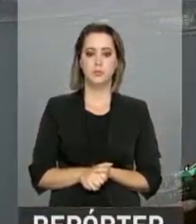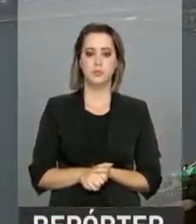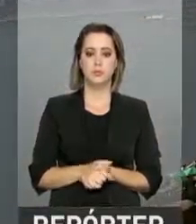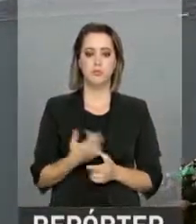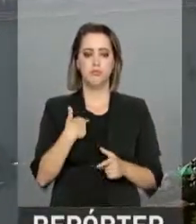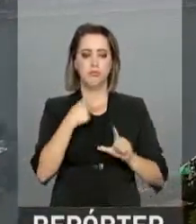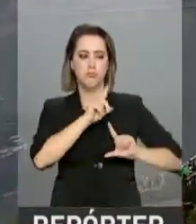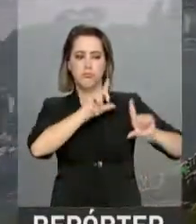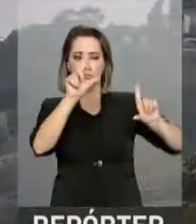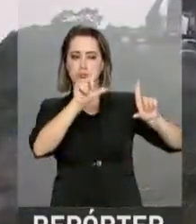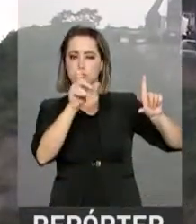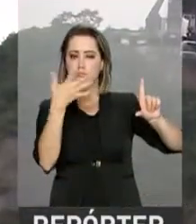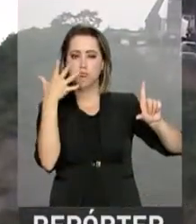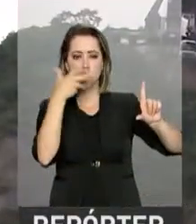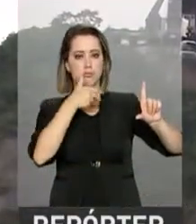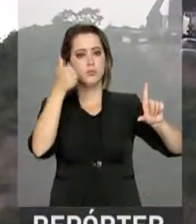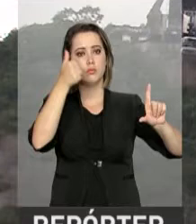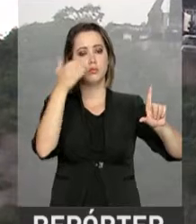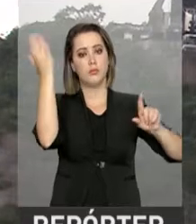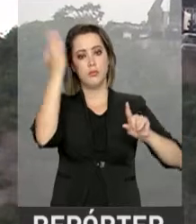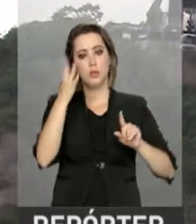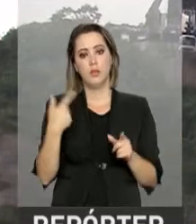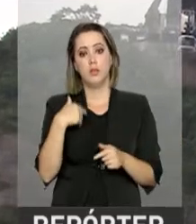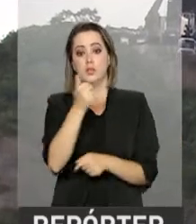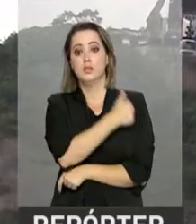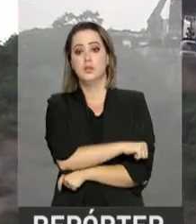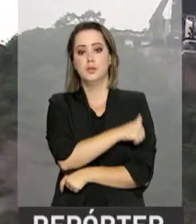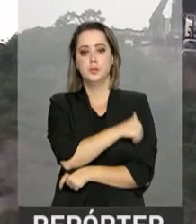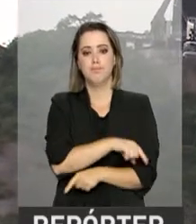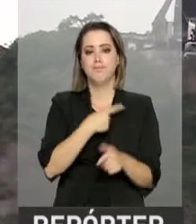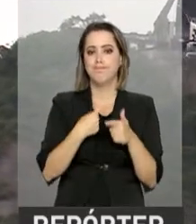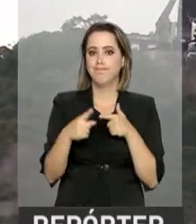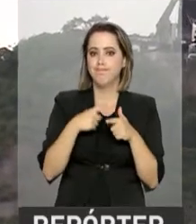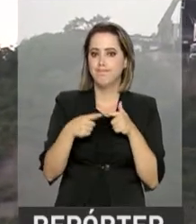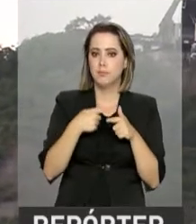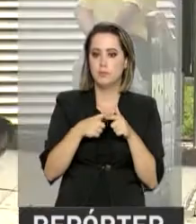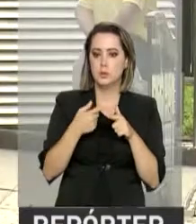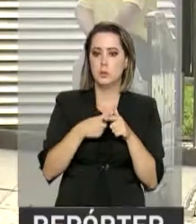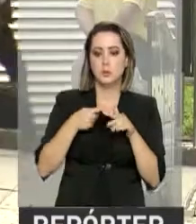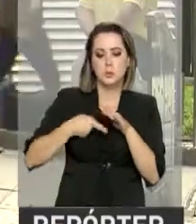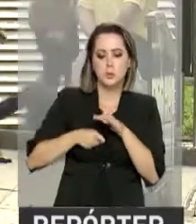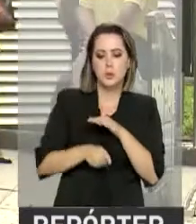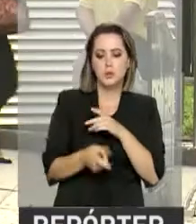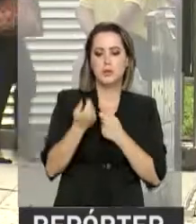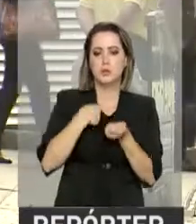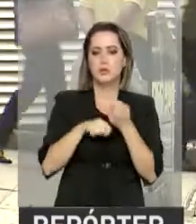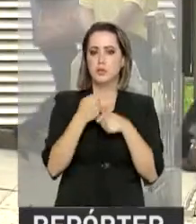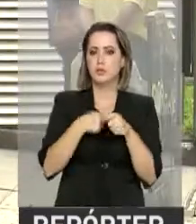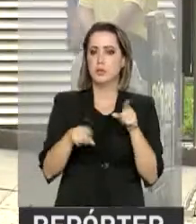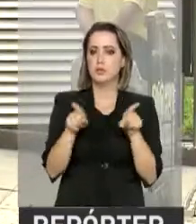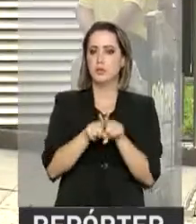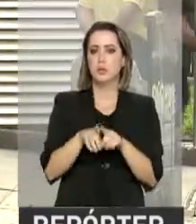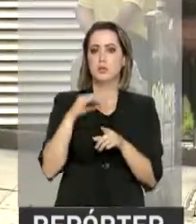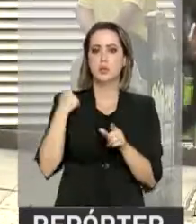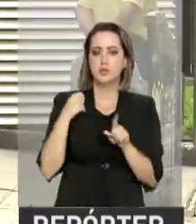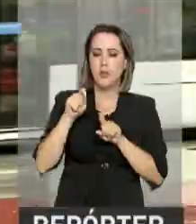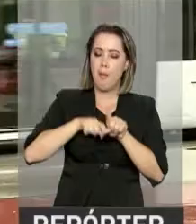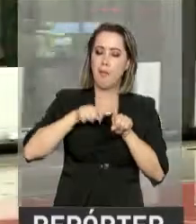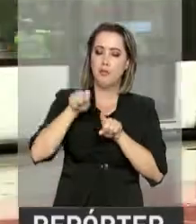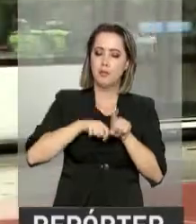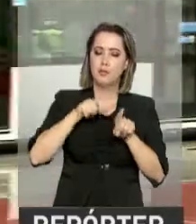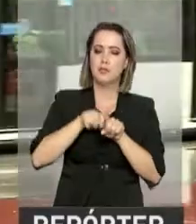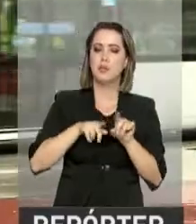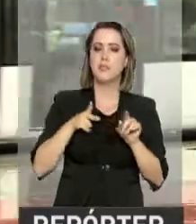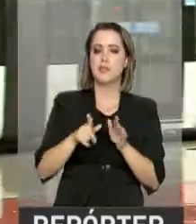Cartão postal do Brasil, o Rio de Janeiro enfrenta uma de suas piores crises financeiras. E há meses o Estado convive com atrasos